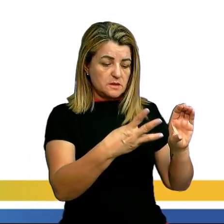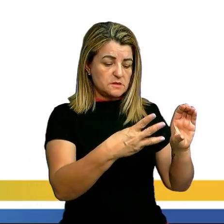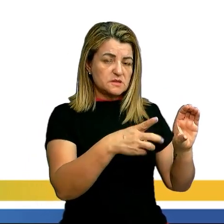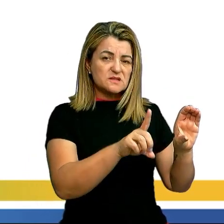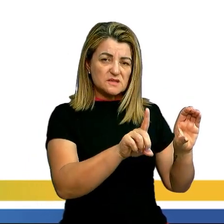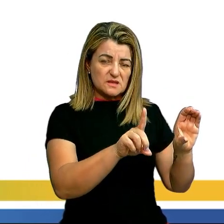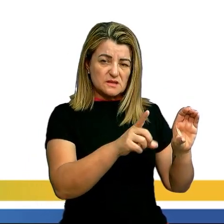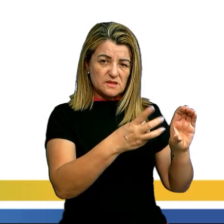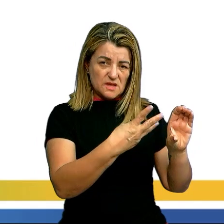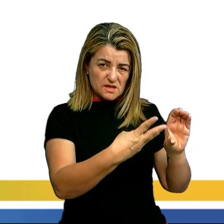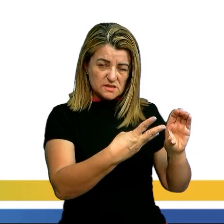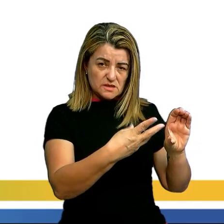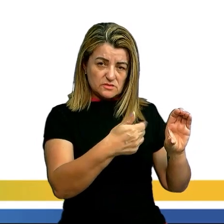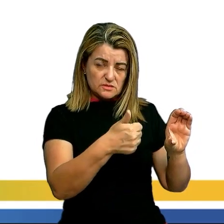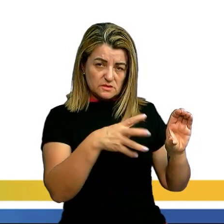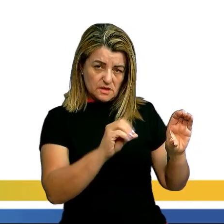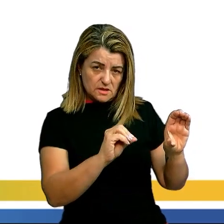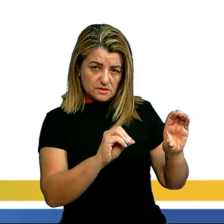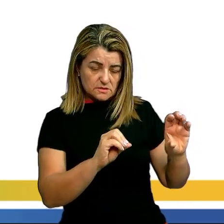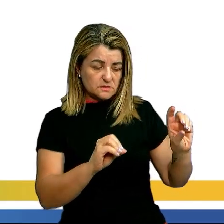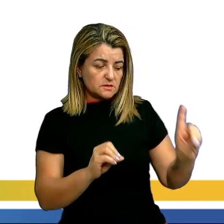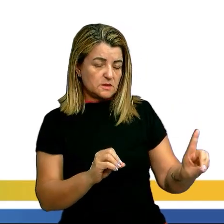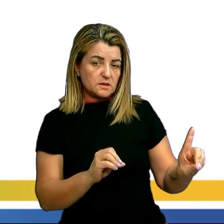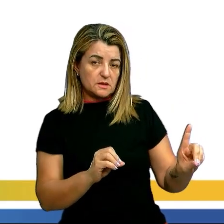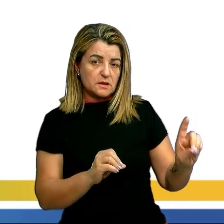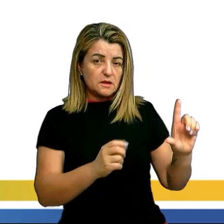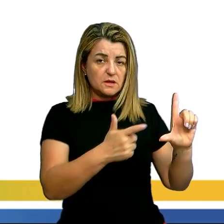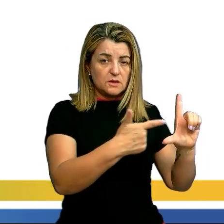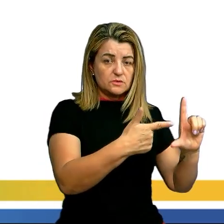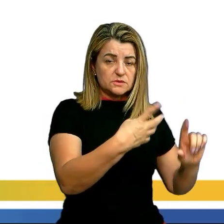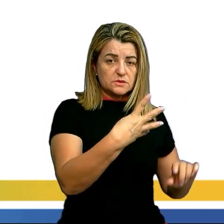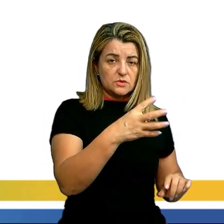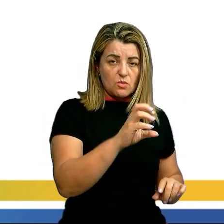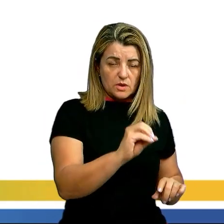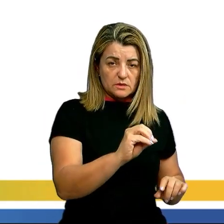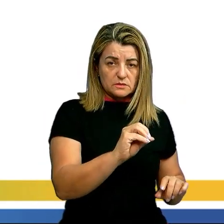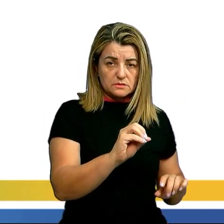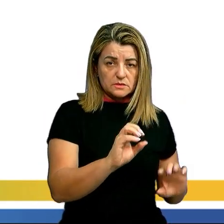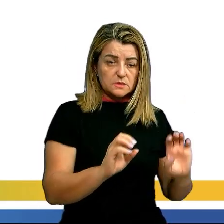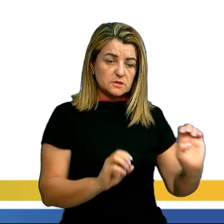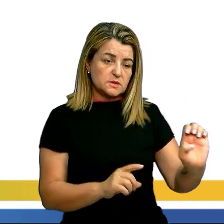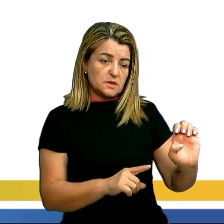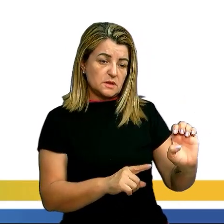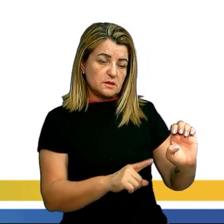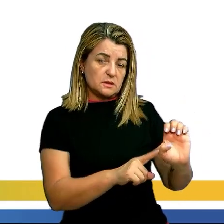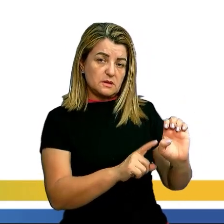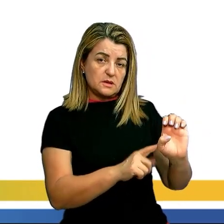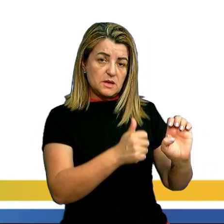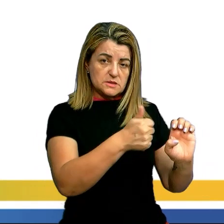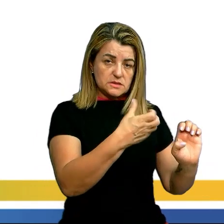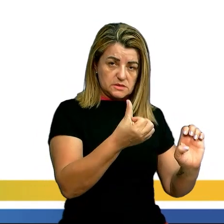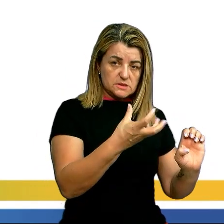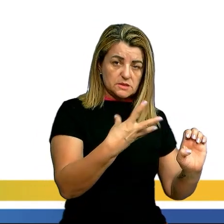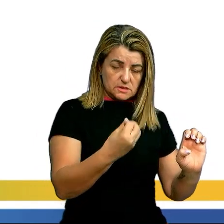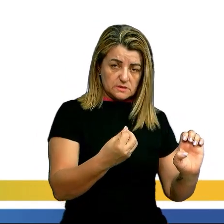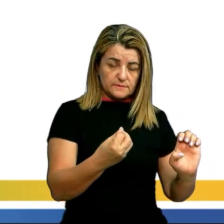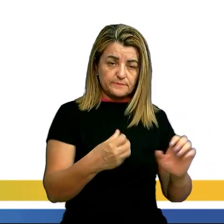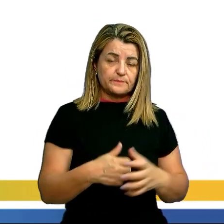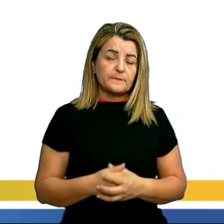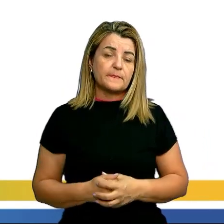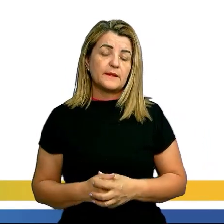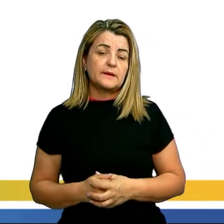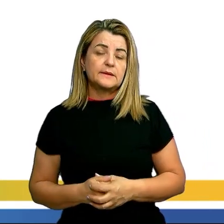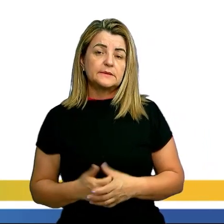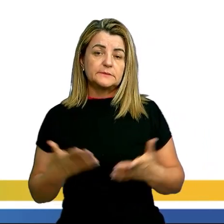área. Alternativa D, 240 unidades de área. E alternativa E, 160 unidades de área.